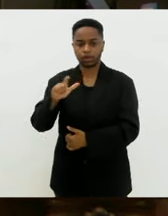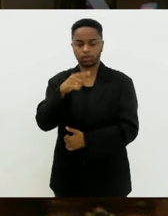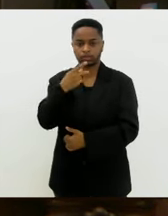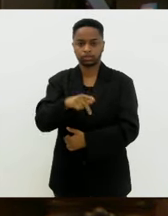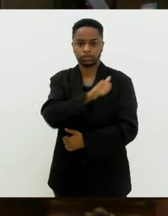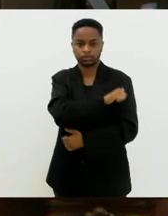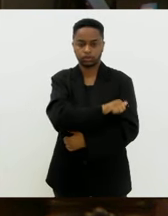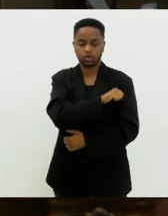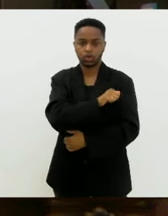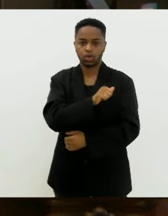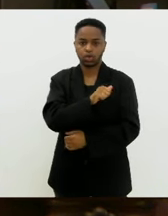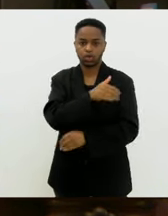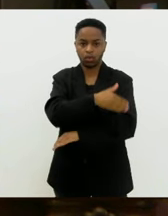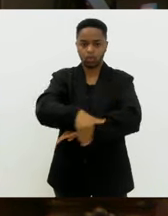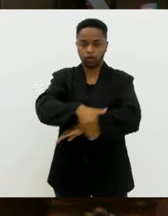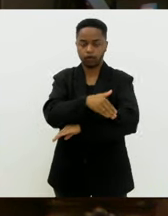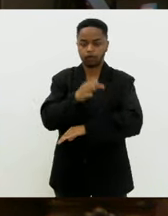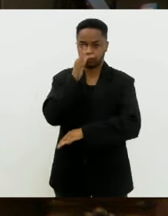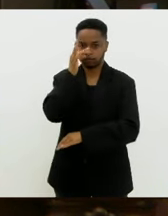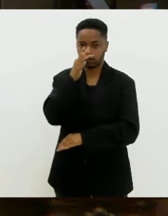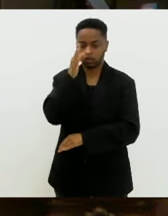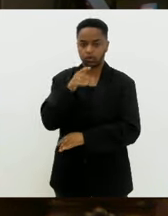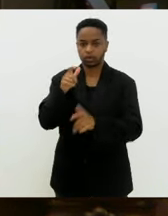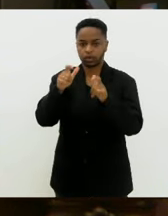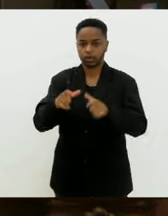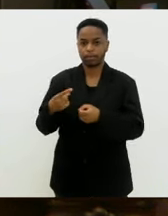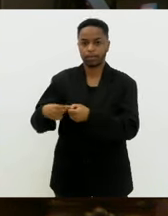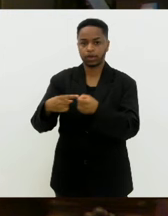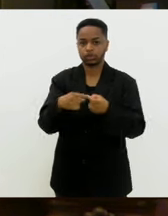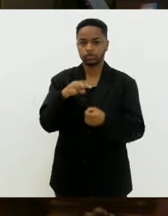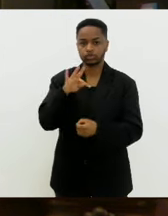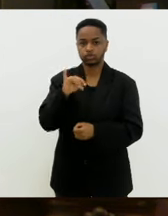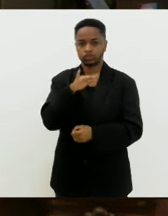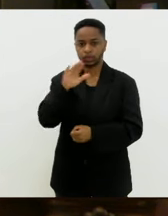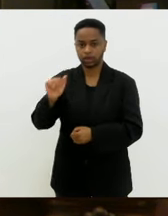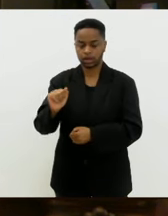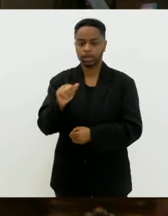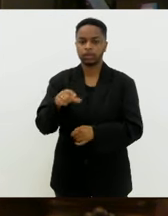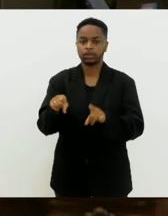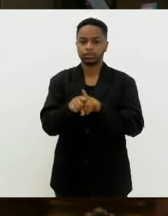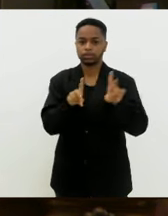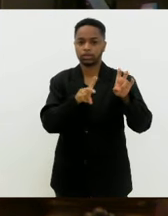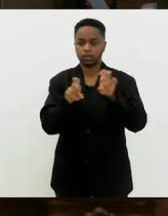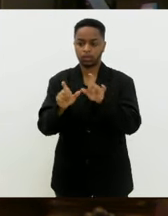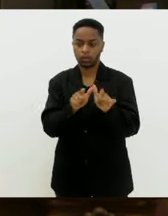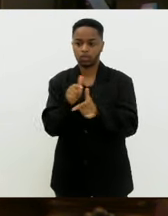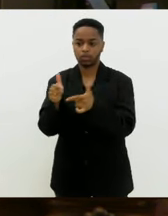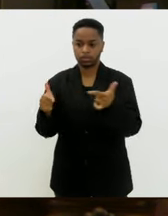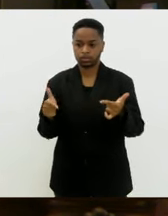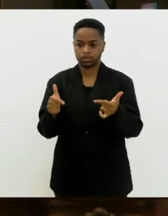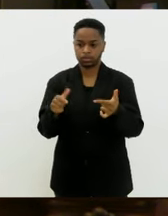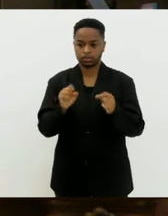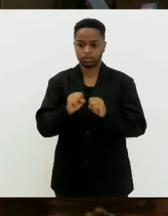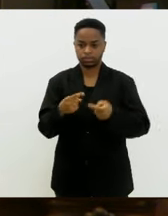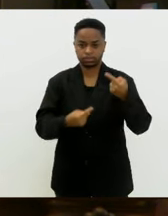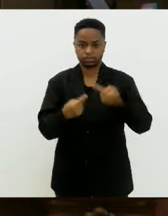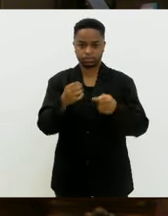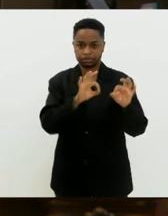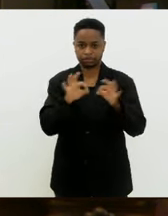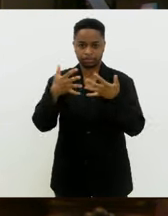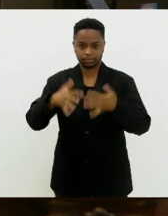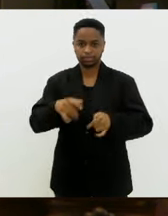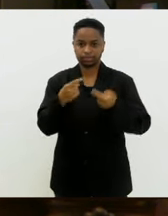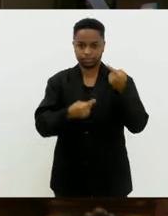das Flores, localizado no bairro da Tijuca, e dá outras providências. Em discussão, não havendo quem queira discutir,